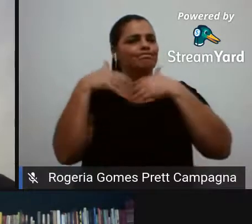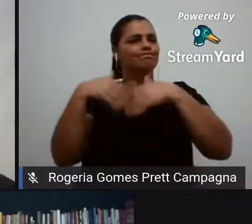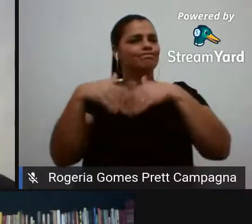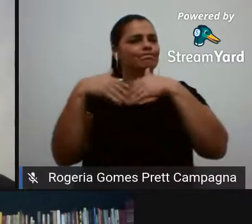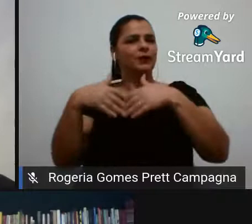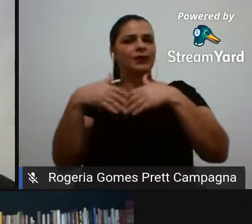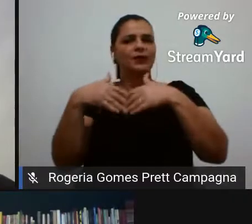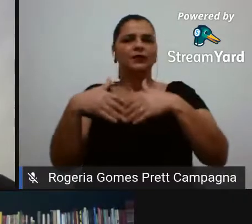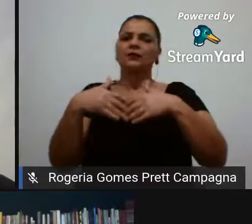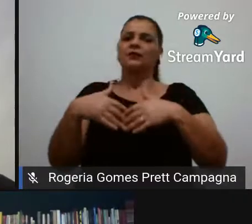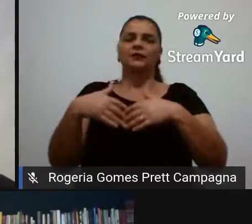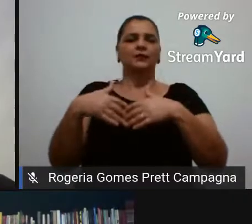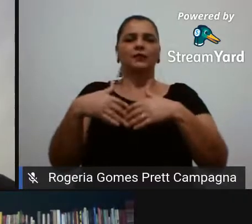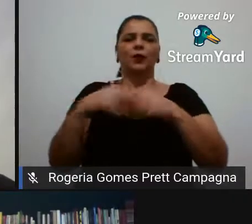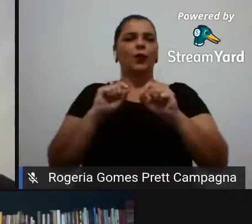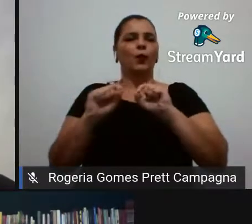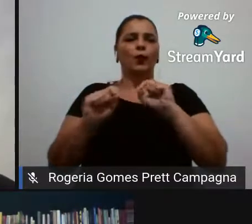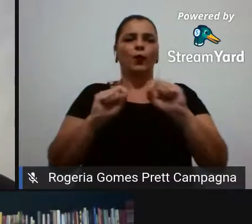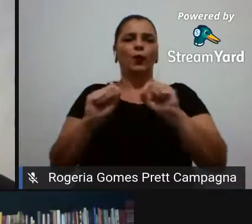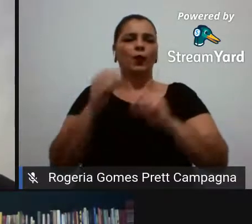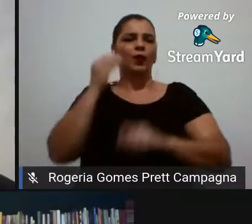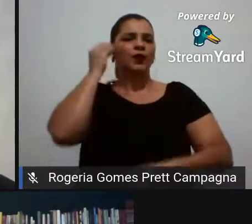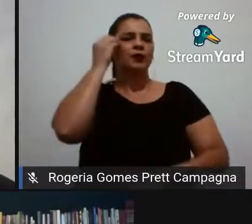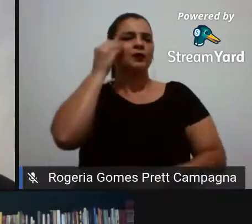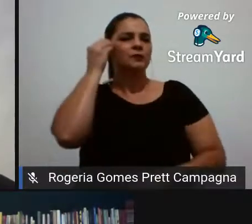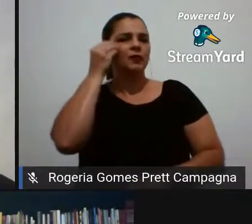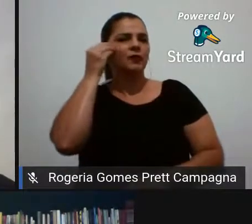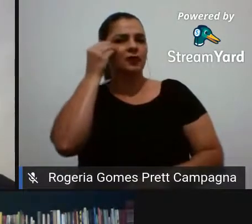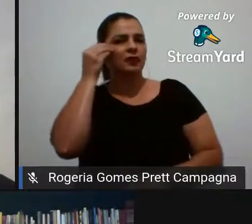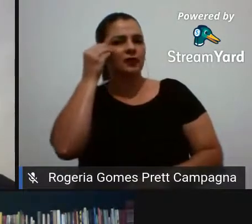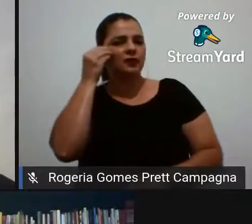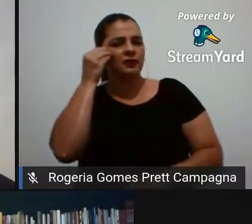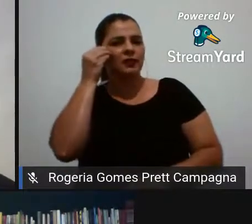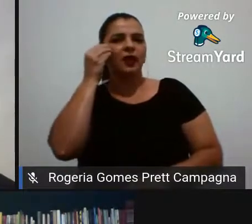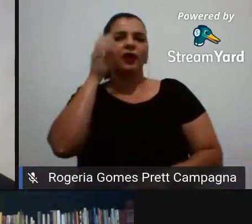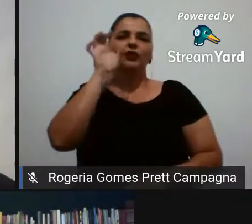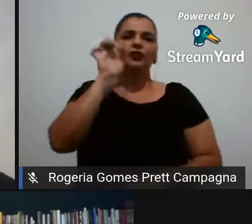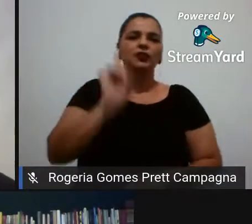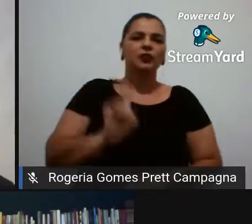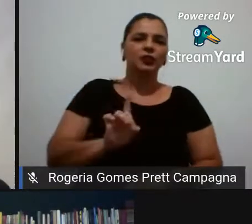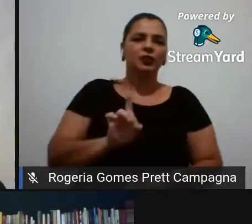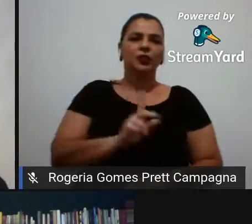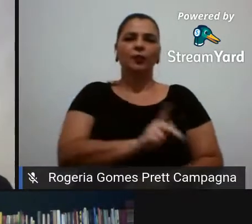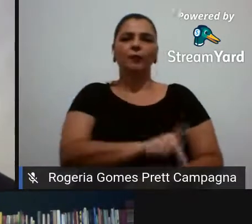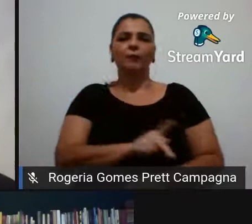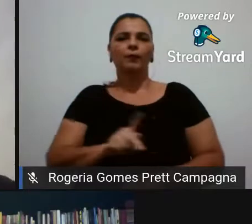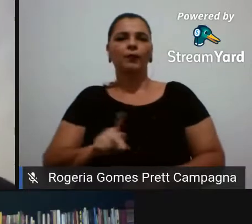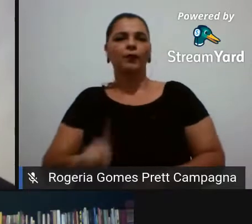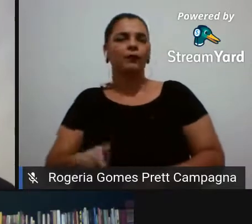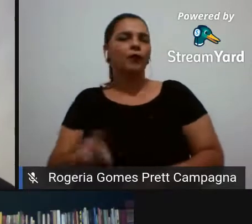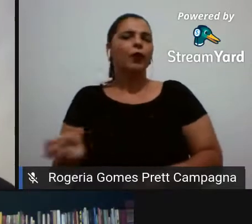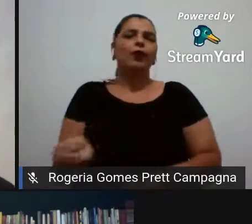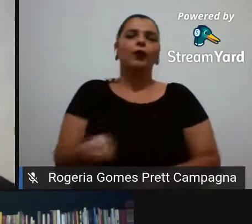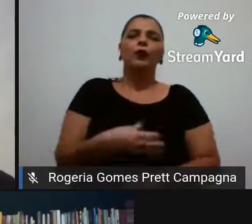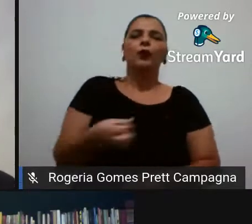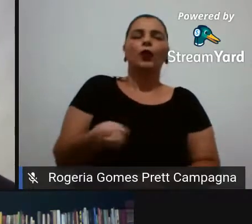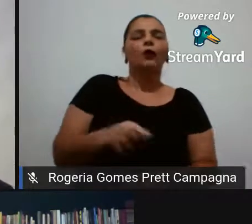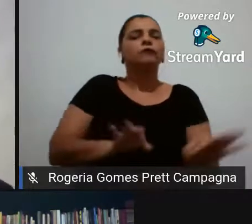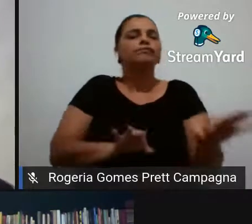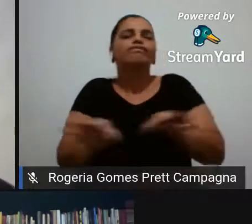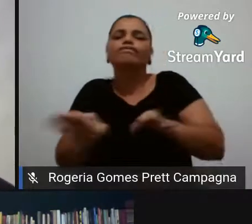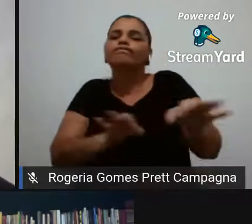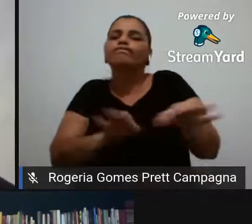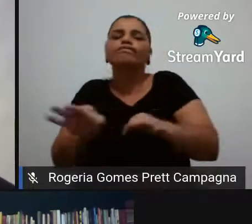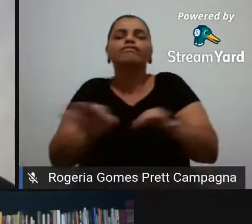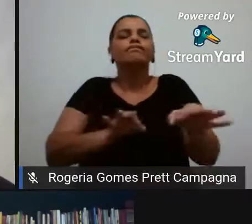experiências exitosas de diretores e de professores a respeito da concepção, da estruturação e da